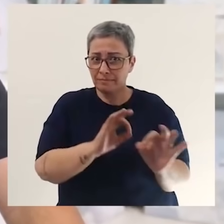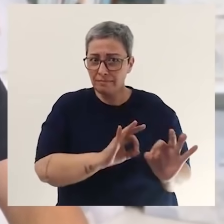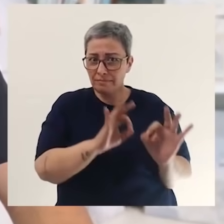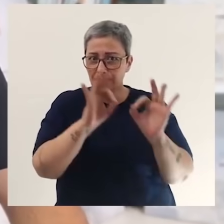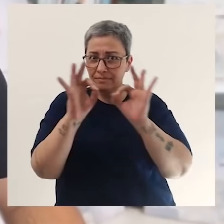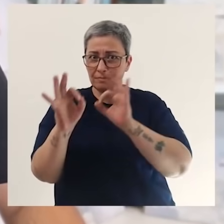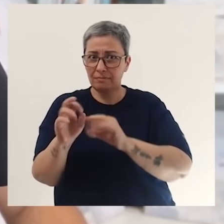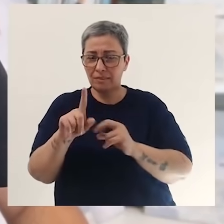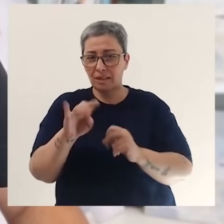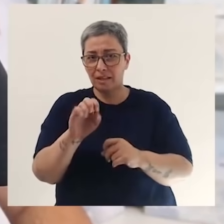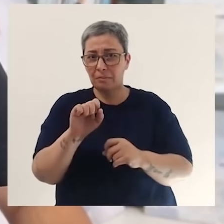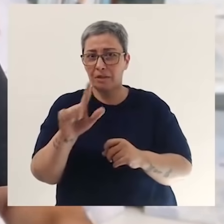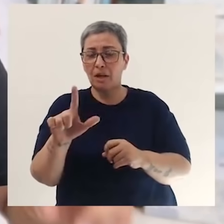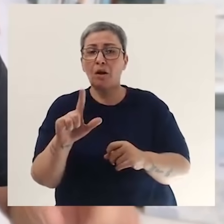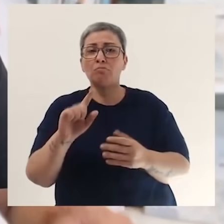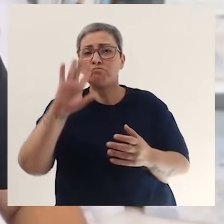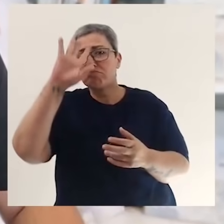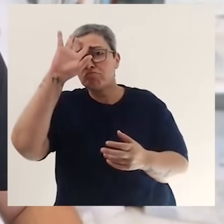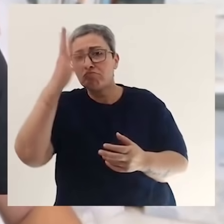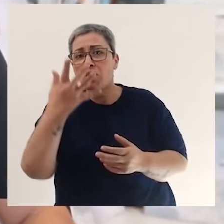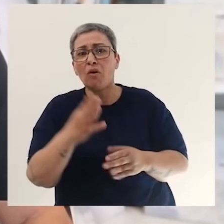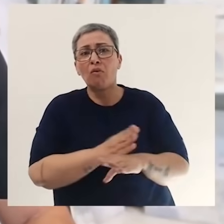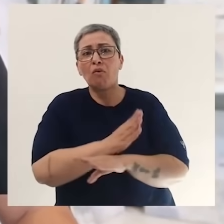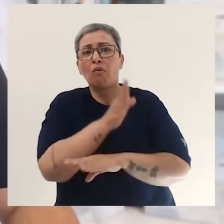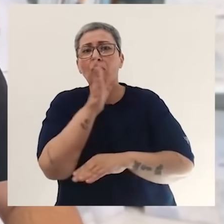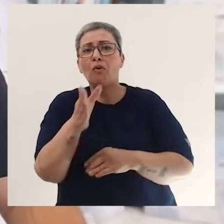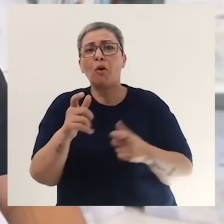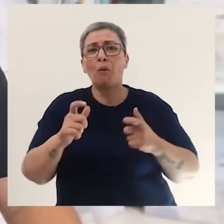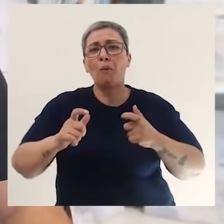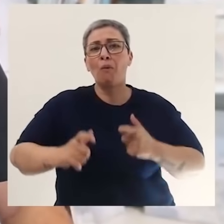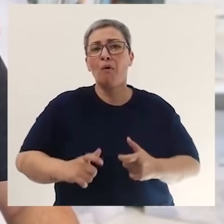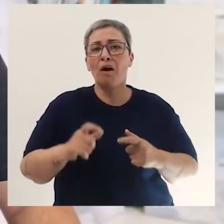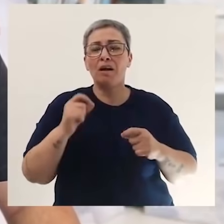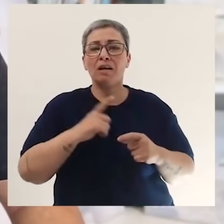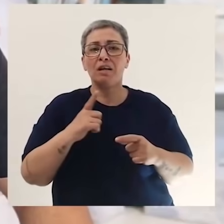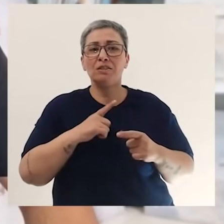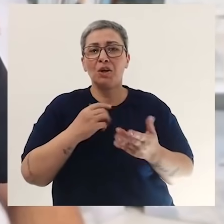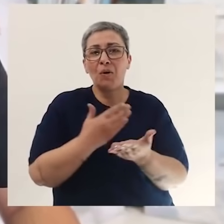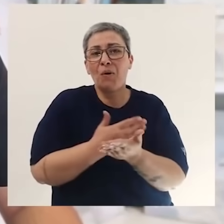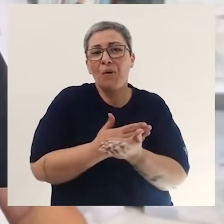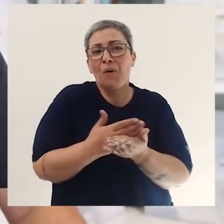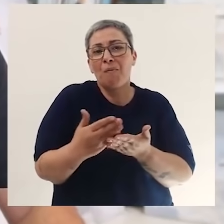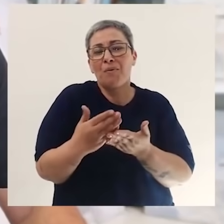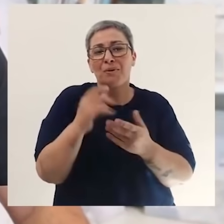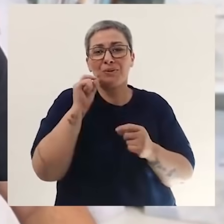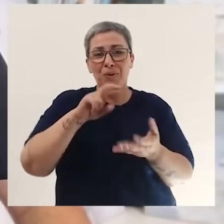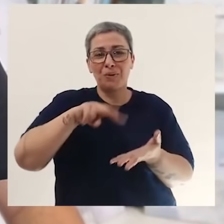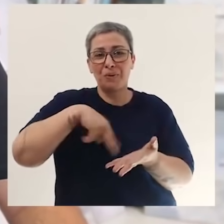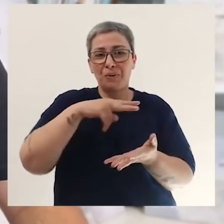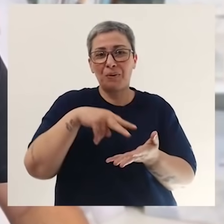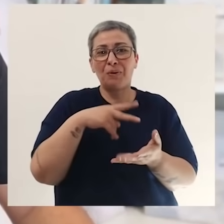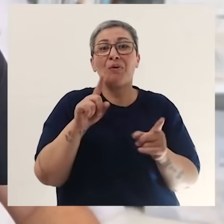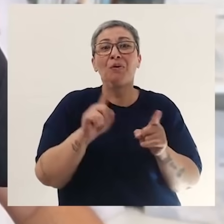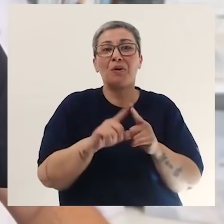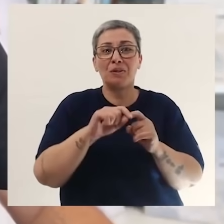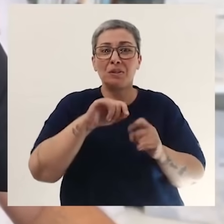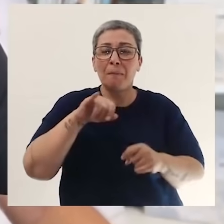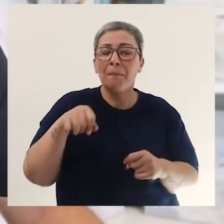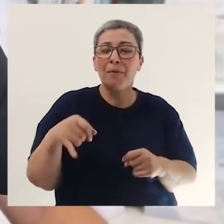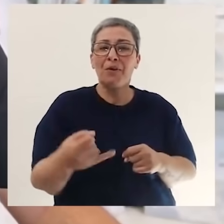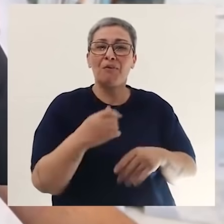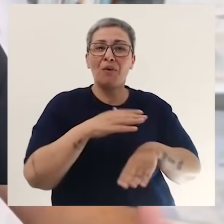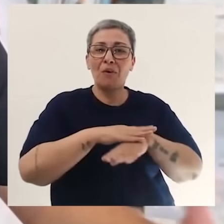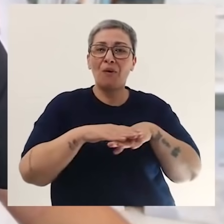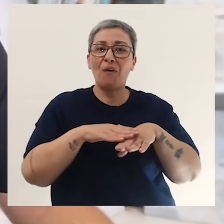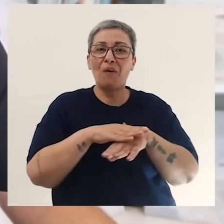Gabriel, resolvi ir até o local onde ele deu os primeiros passos e aproveitei para conversar